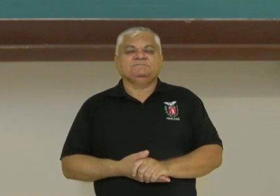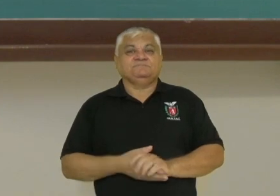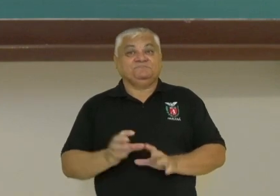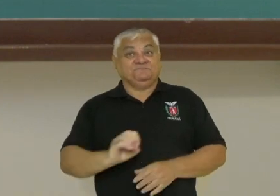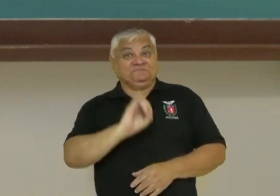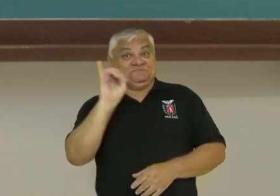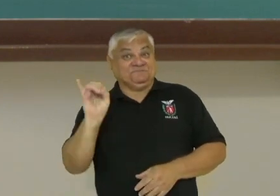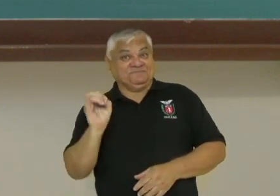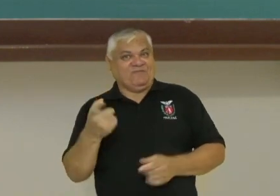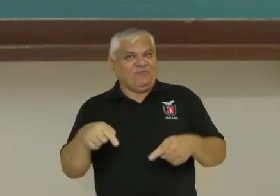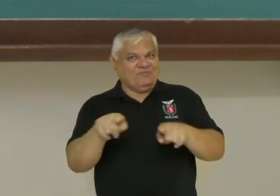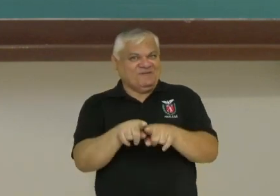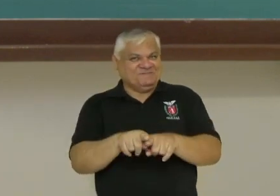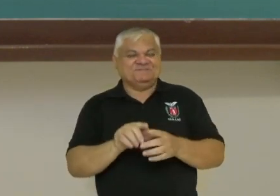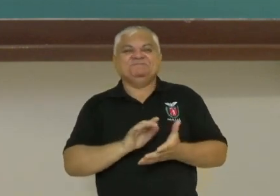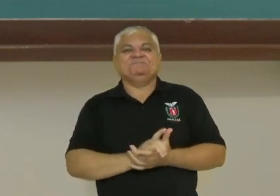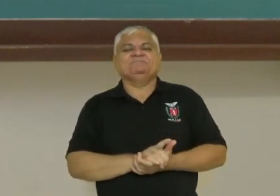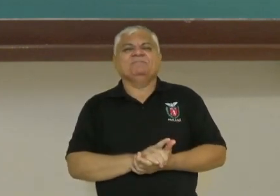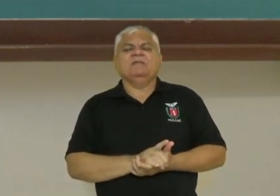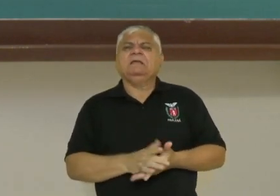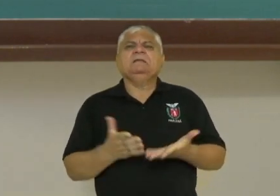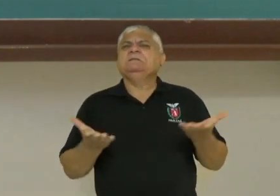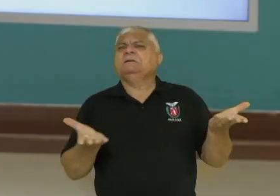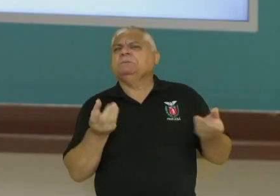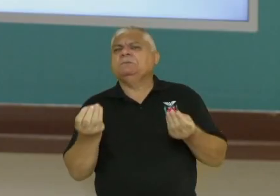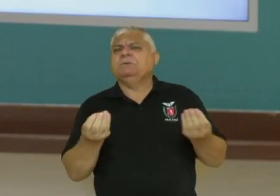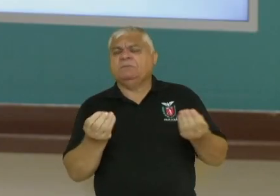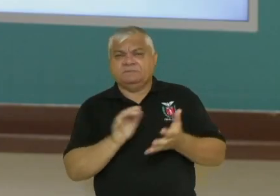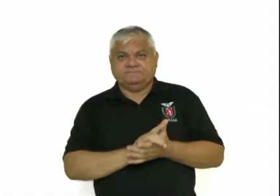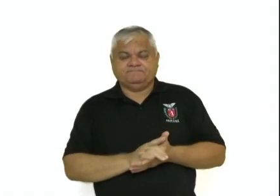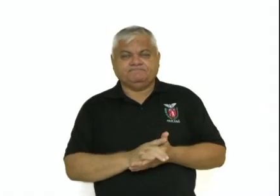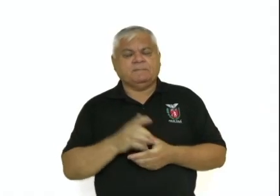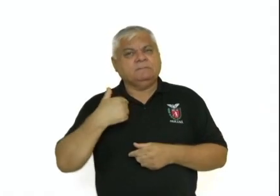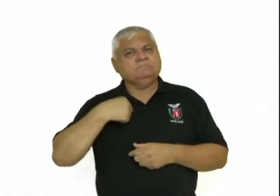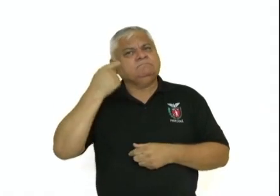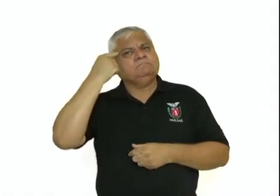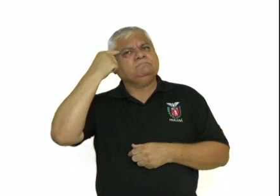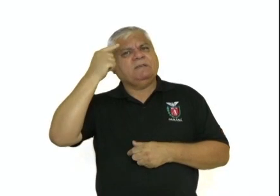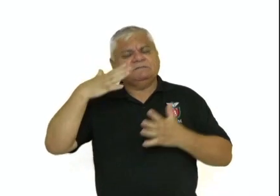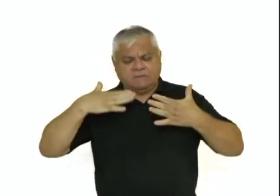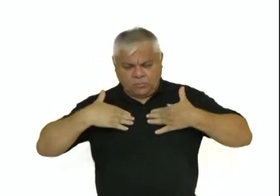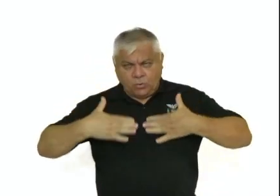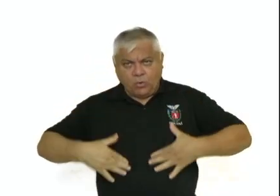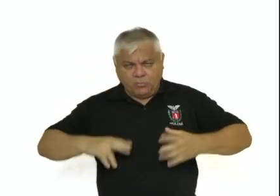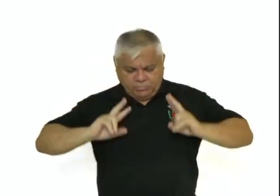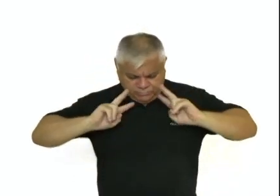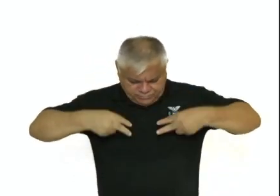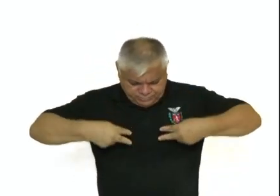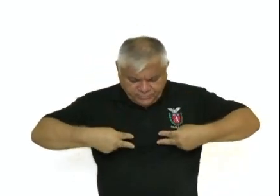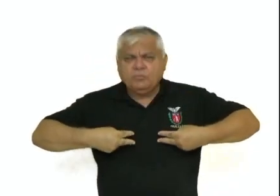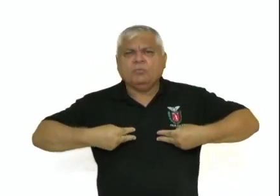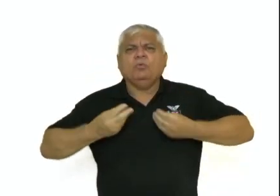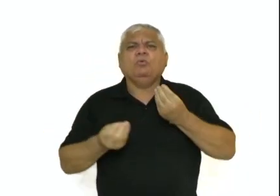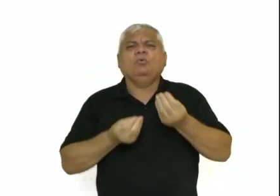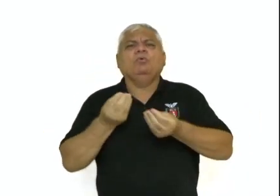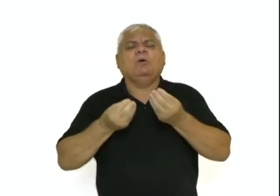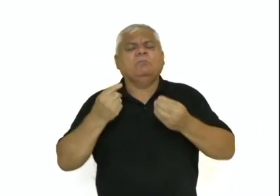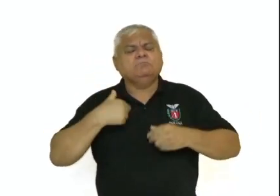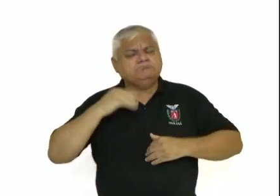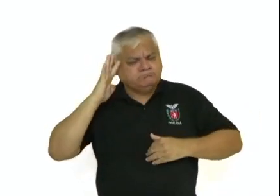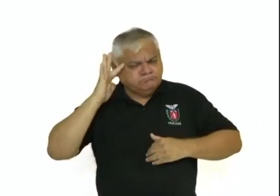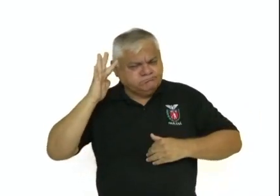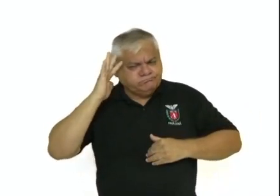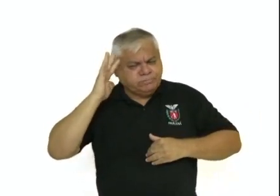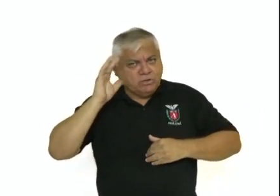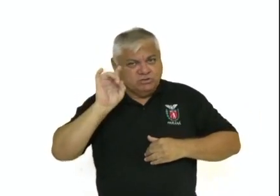Oi pessoal, voltamos. E aí, quando nós pensamos nesse corpo, como que nós podemos pensar?